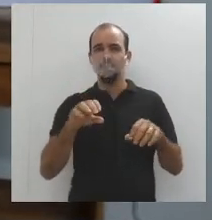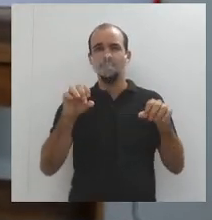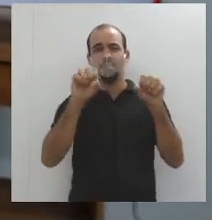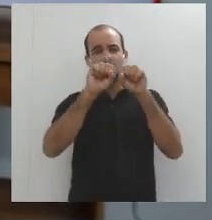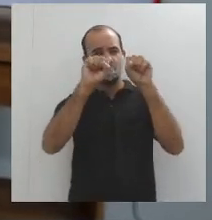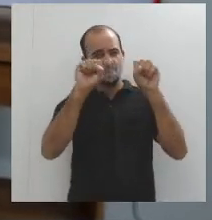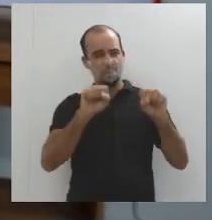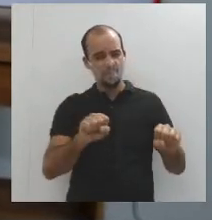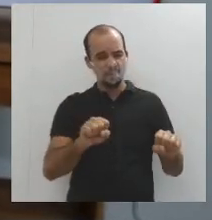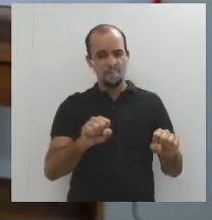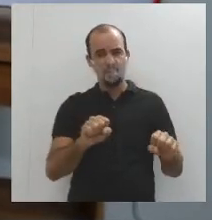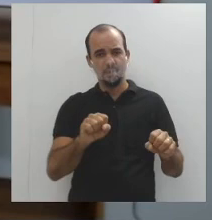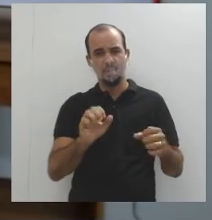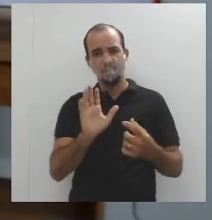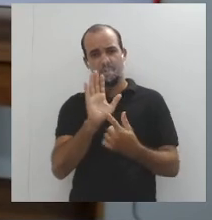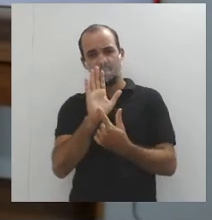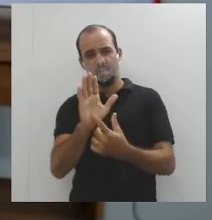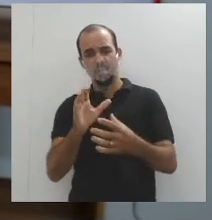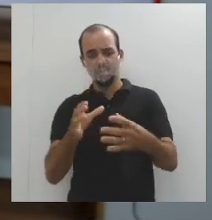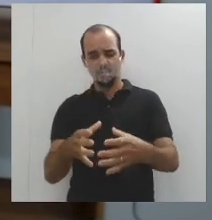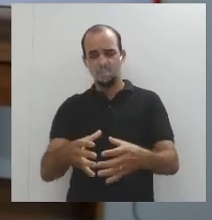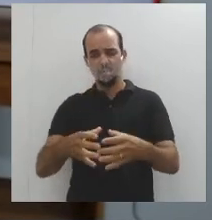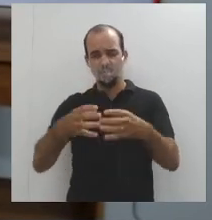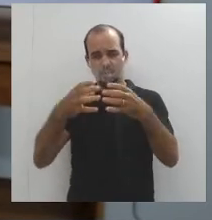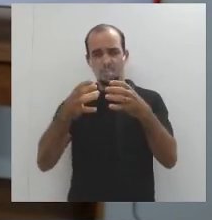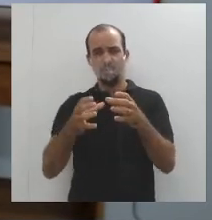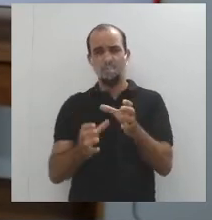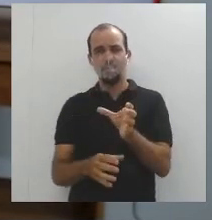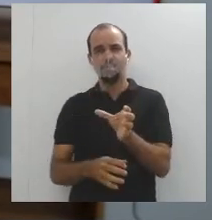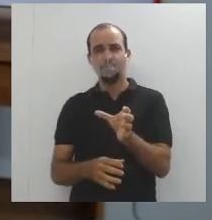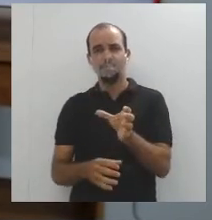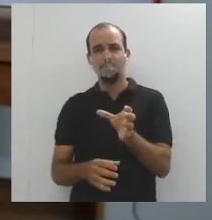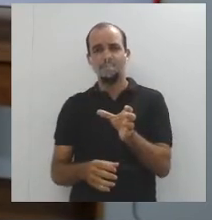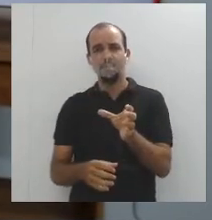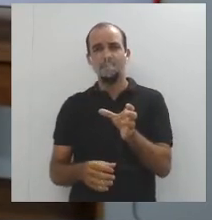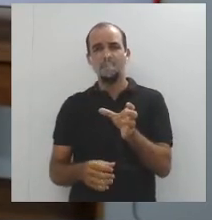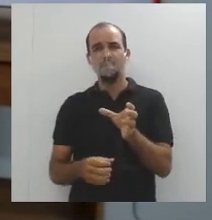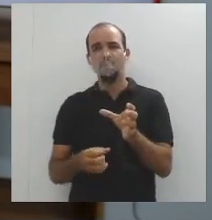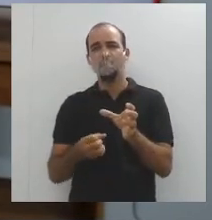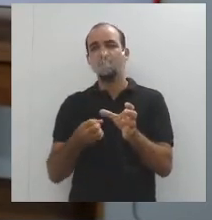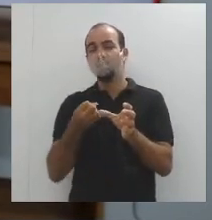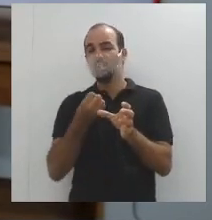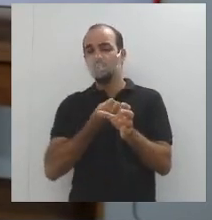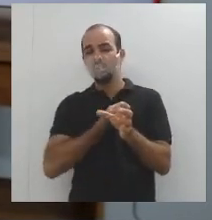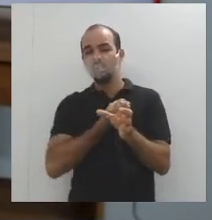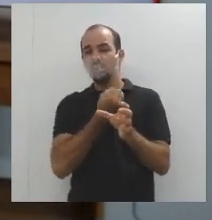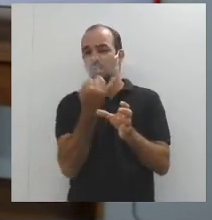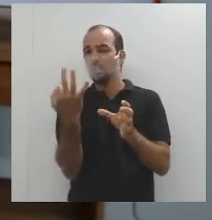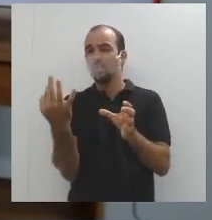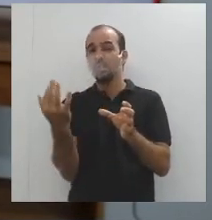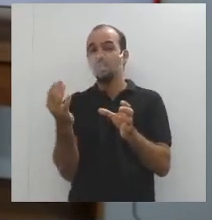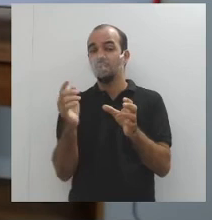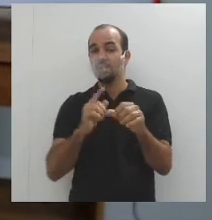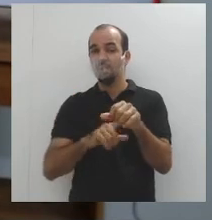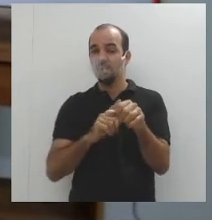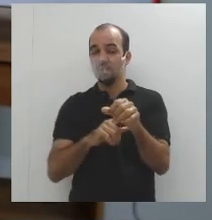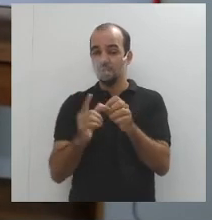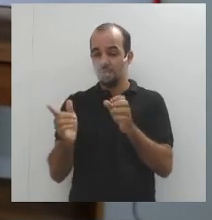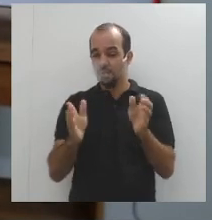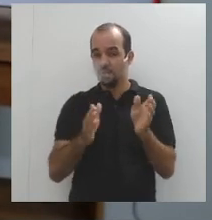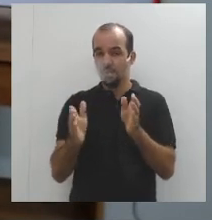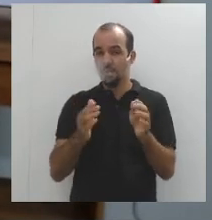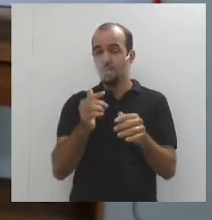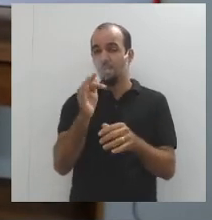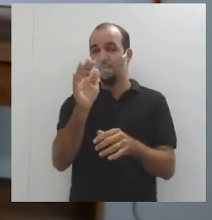pela figura a seguir, o número de fases e componentes aí, gente, já são os 2.